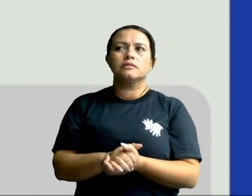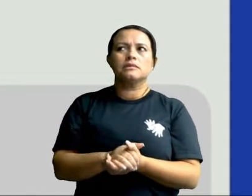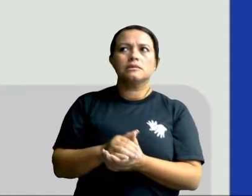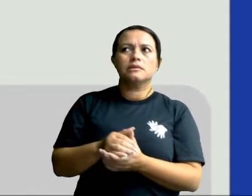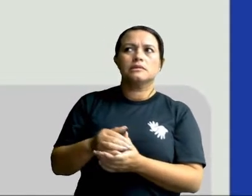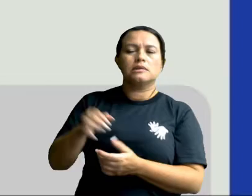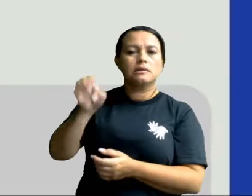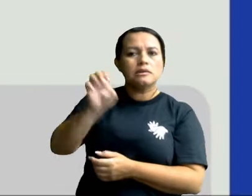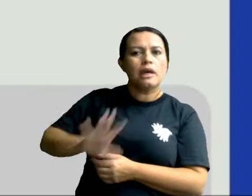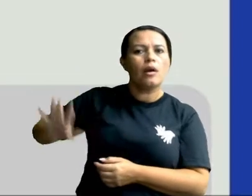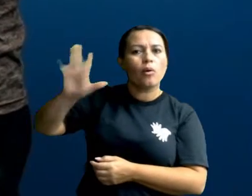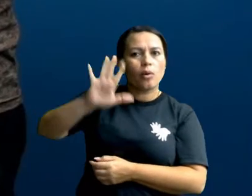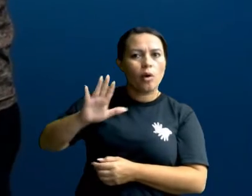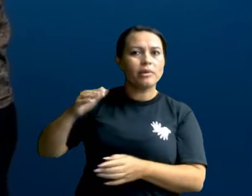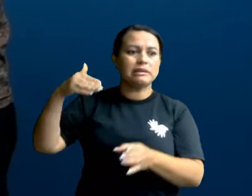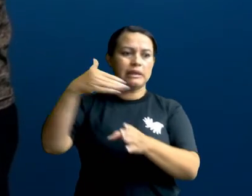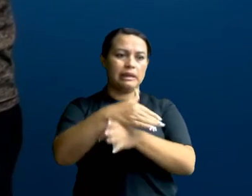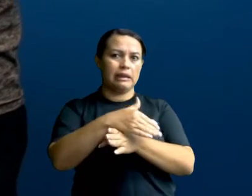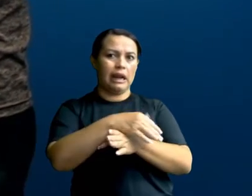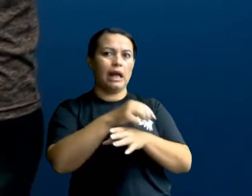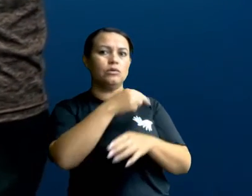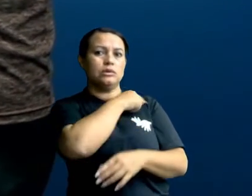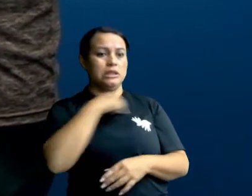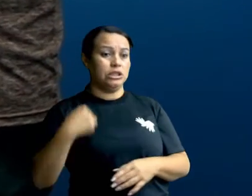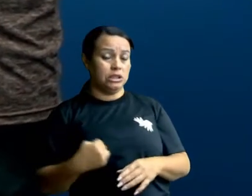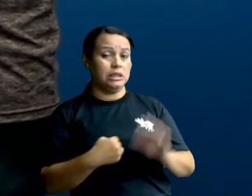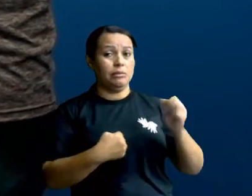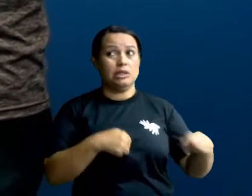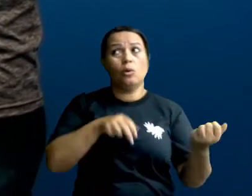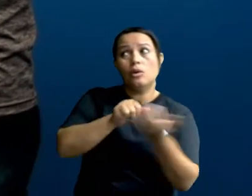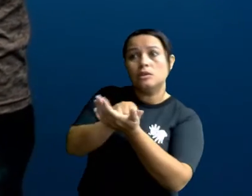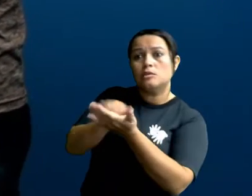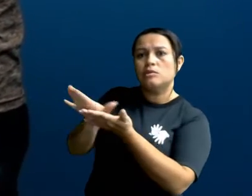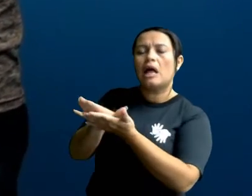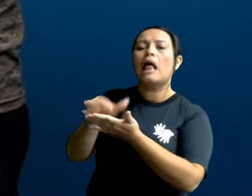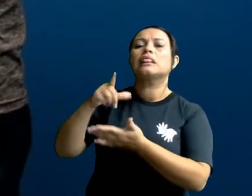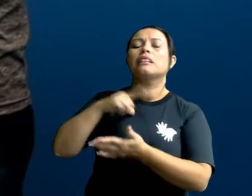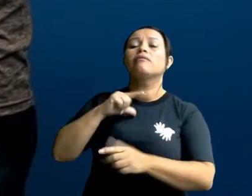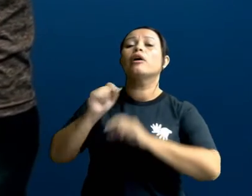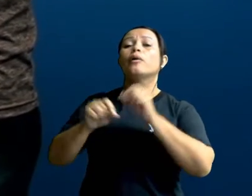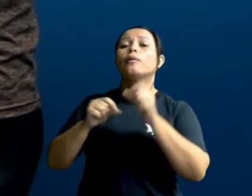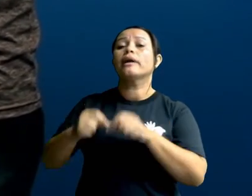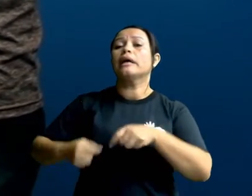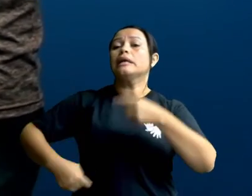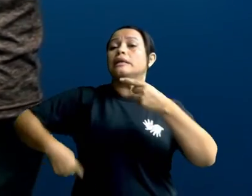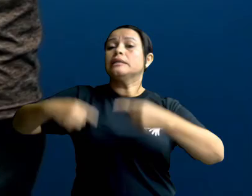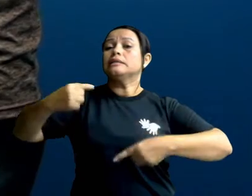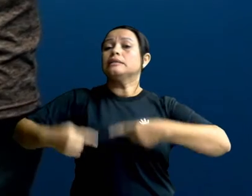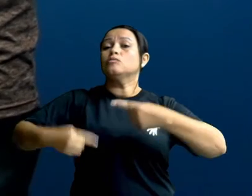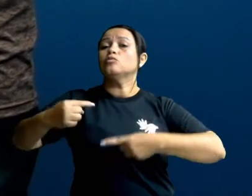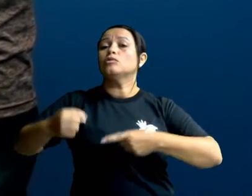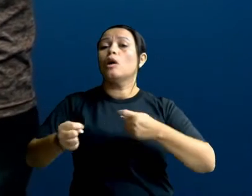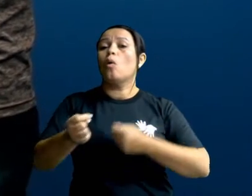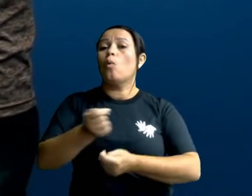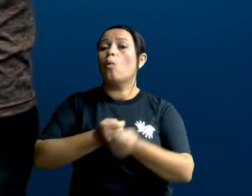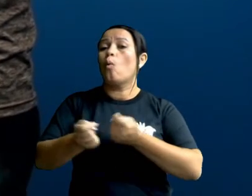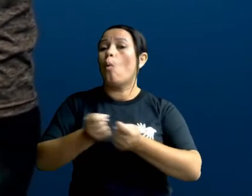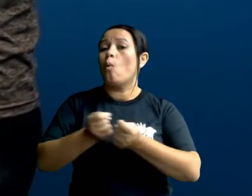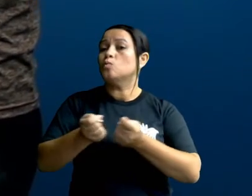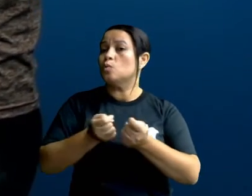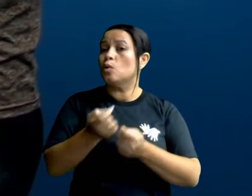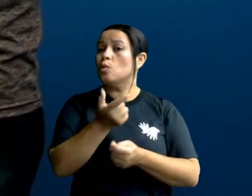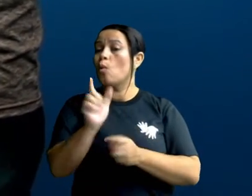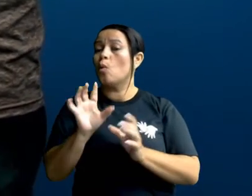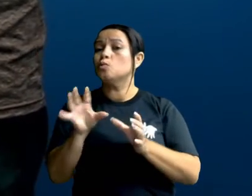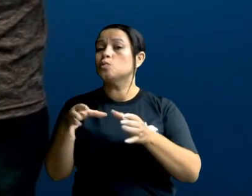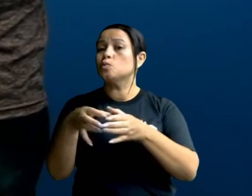das potências europeias da China, eles tiveram que disputar os grupos, né? O controle central com